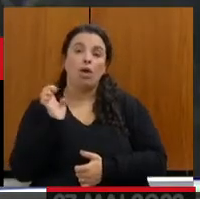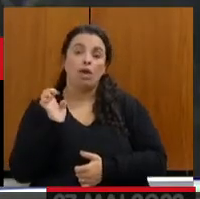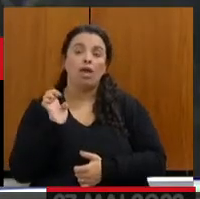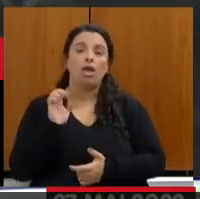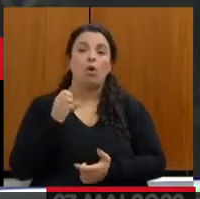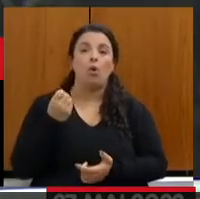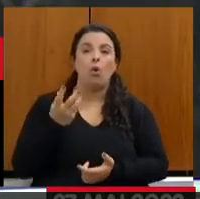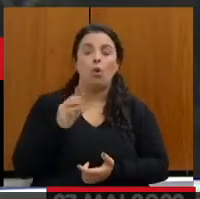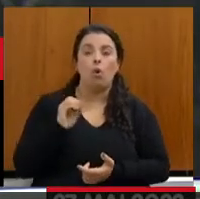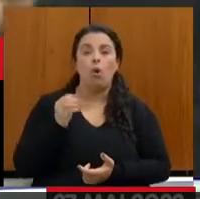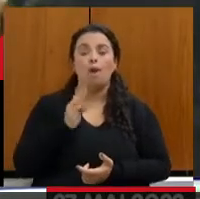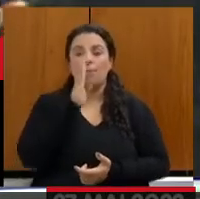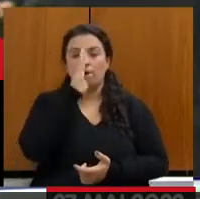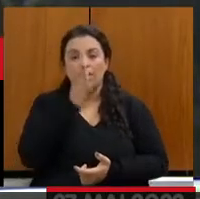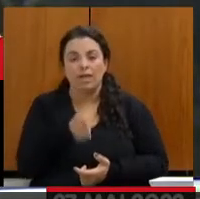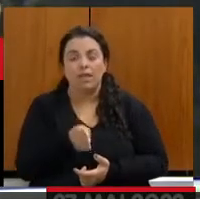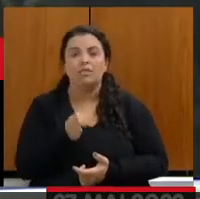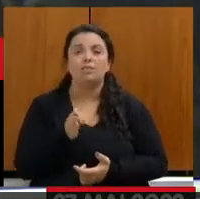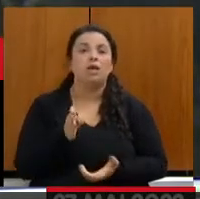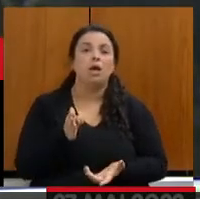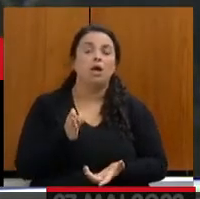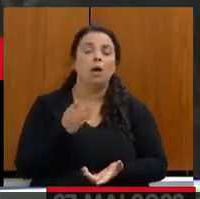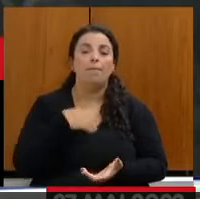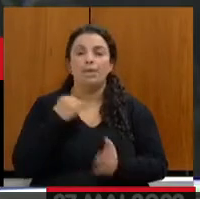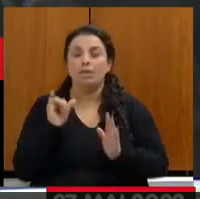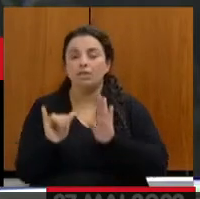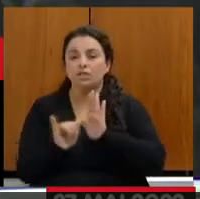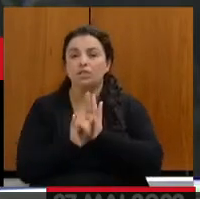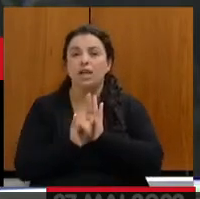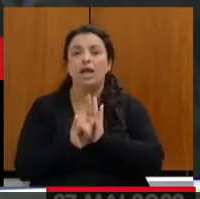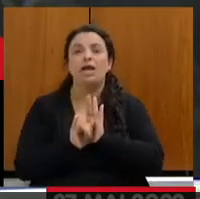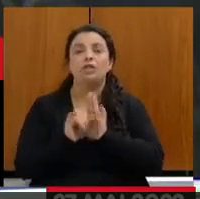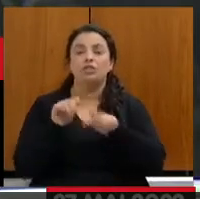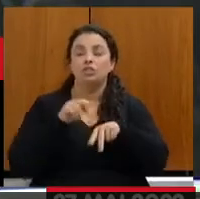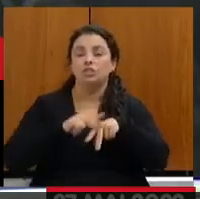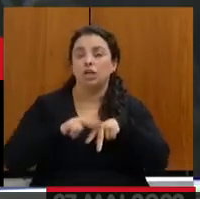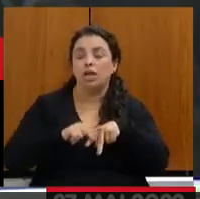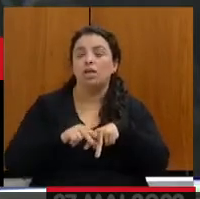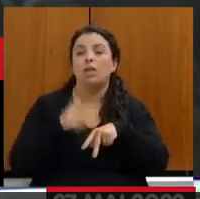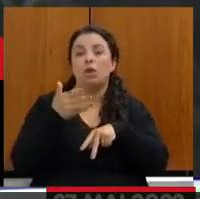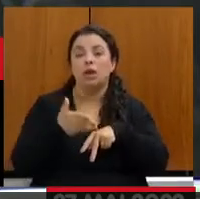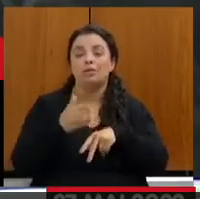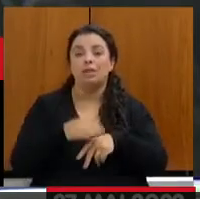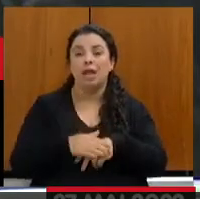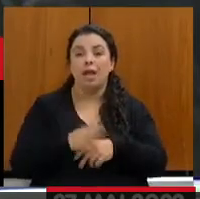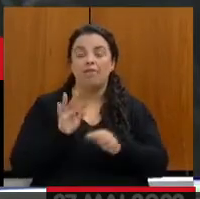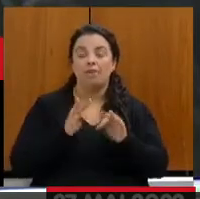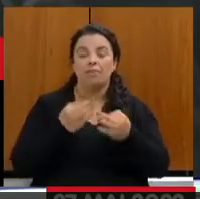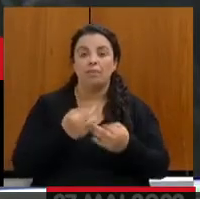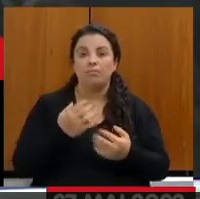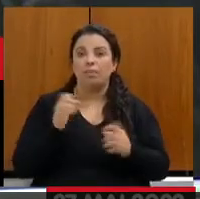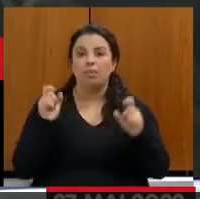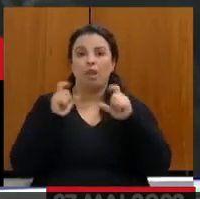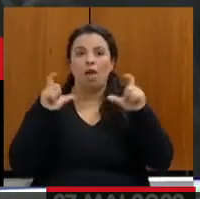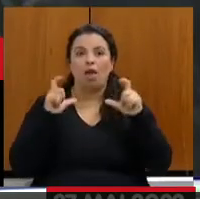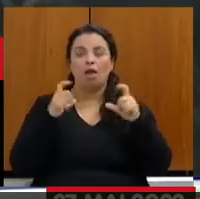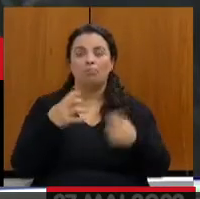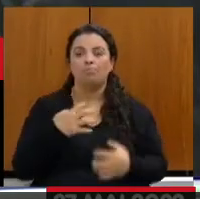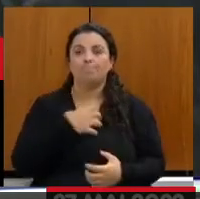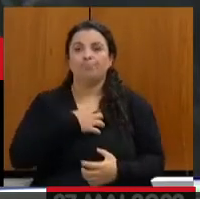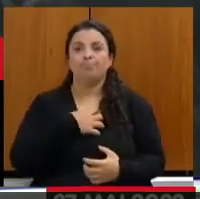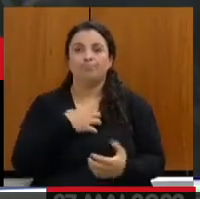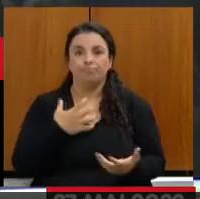a minha identidade de gênero é esta e a um impacto inicial para essas famílias muitas vezes esse Impacto